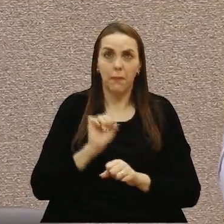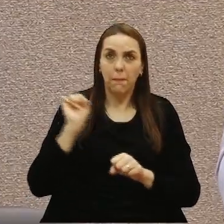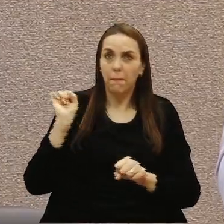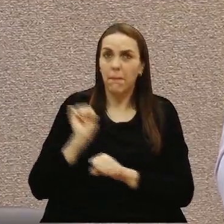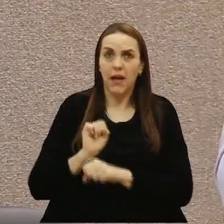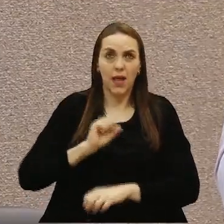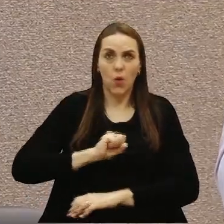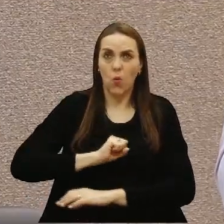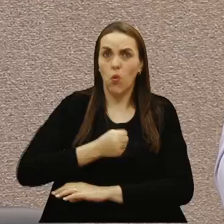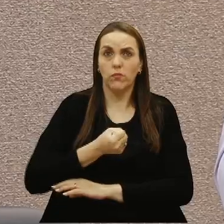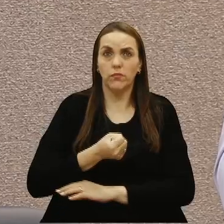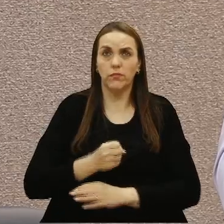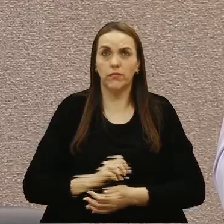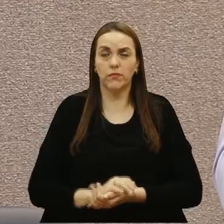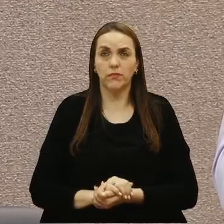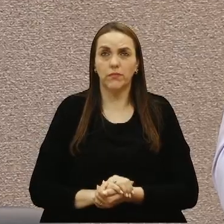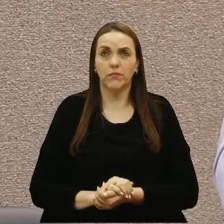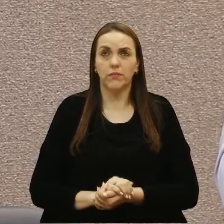ódio.